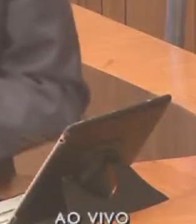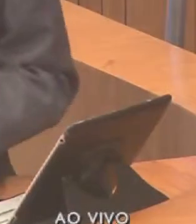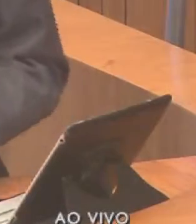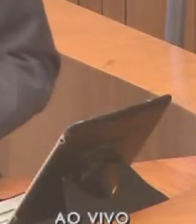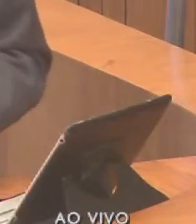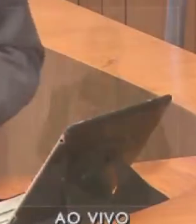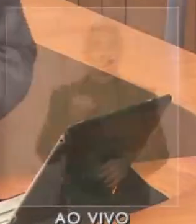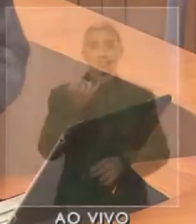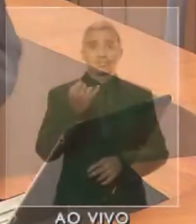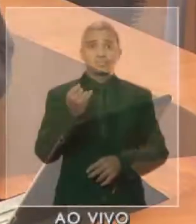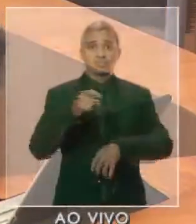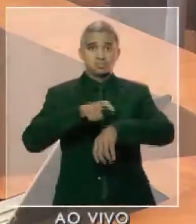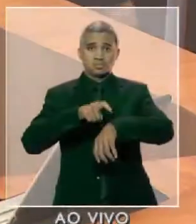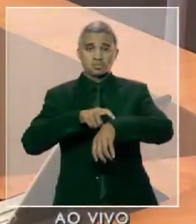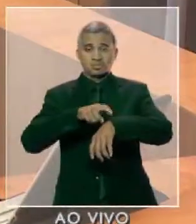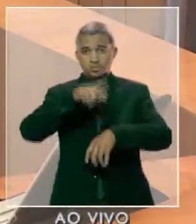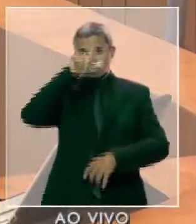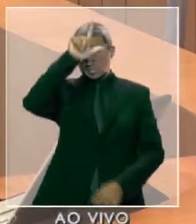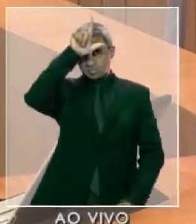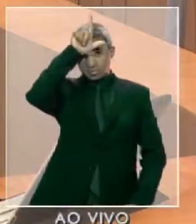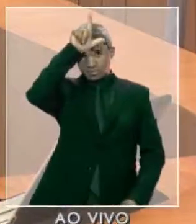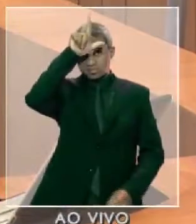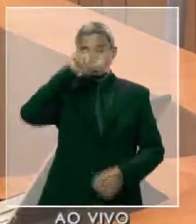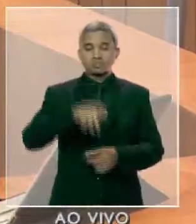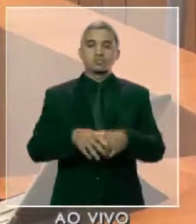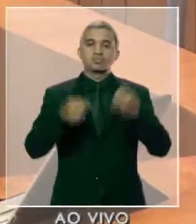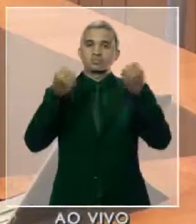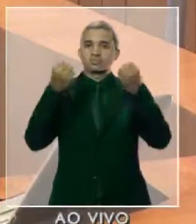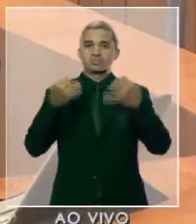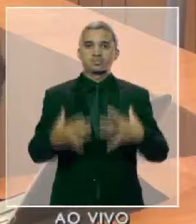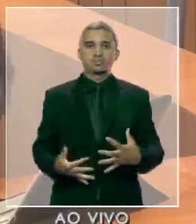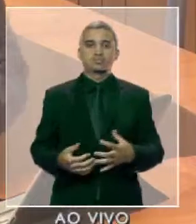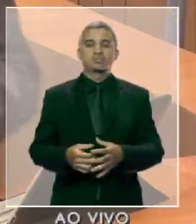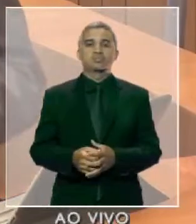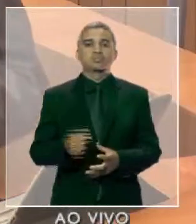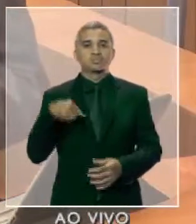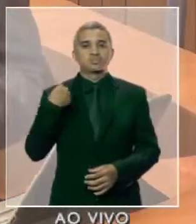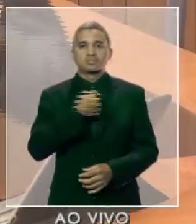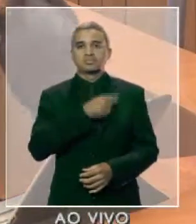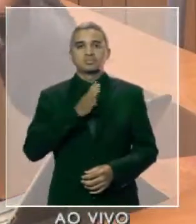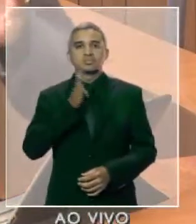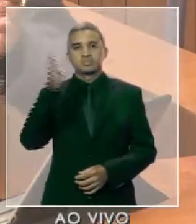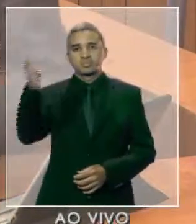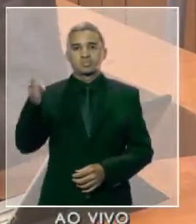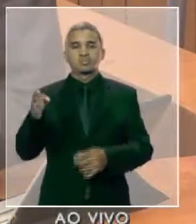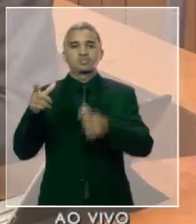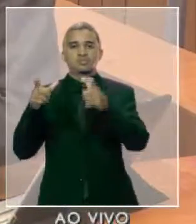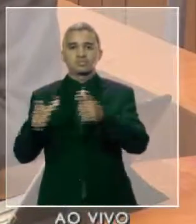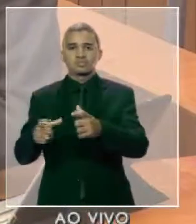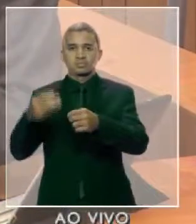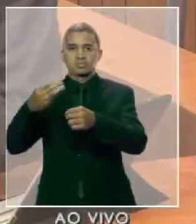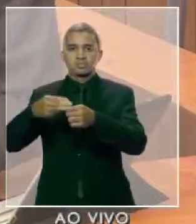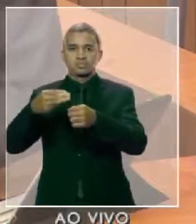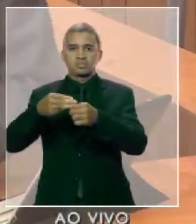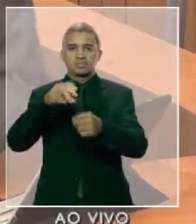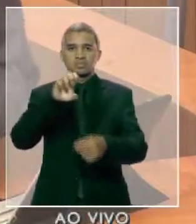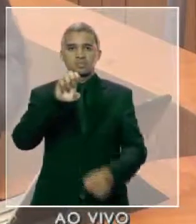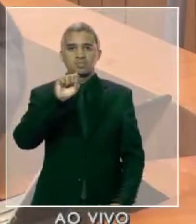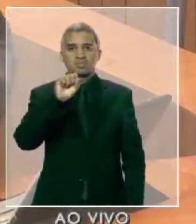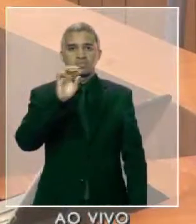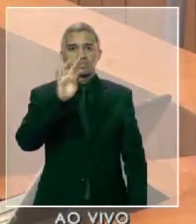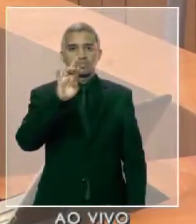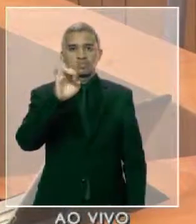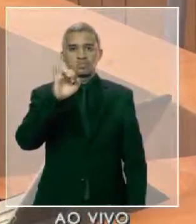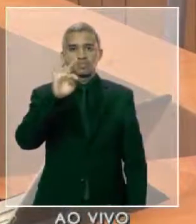liderança para aqui fazer referência à nossa ida ao município de Estreito, no estado do Maranhão, sul